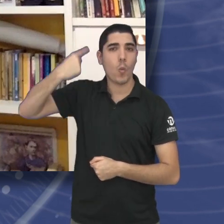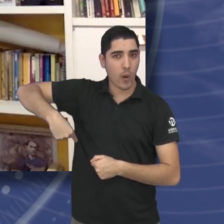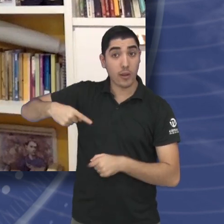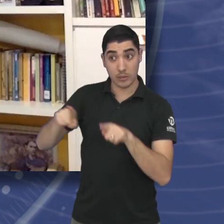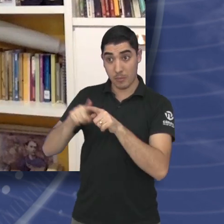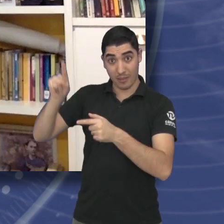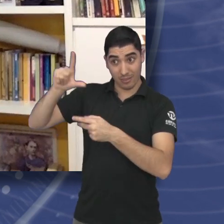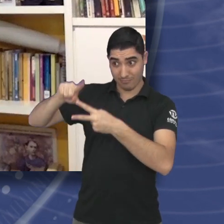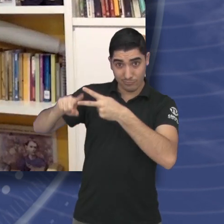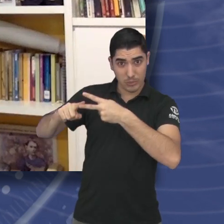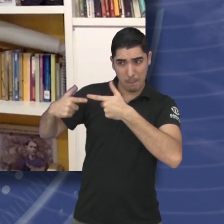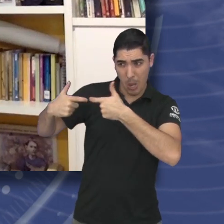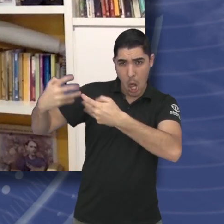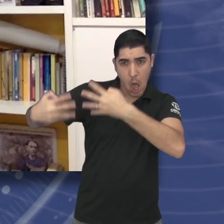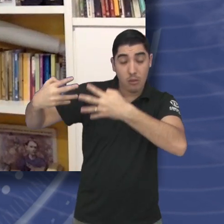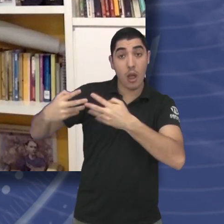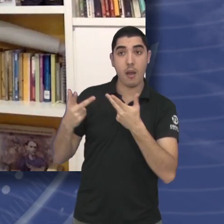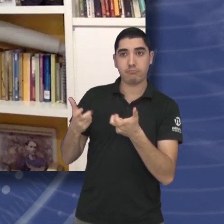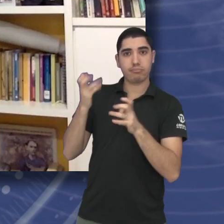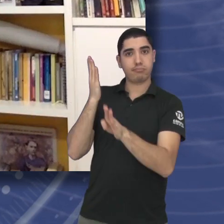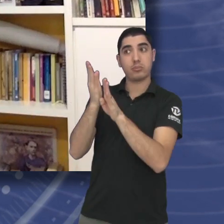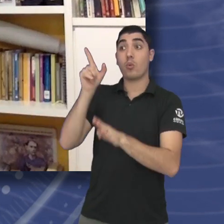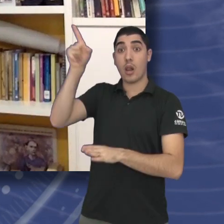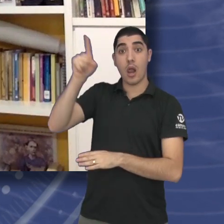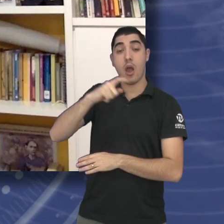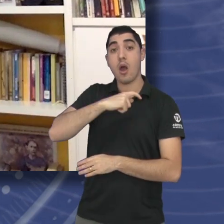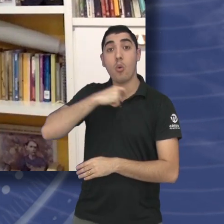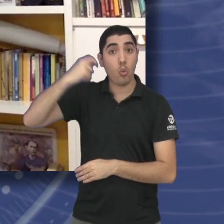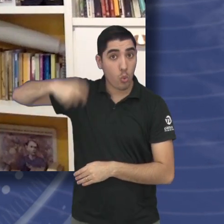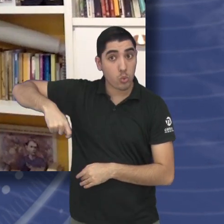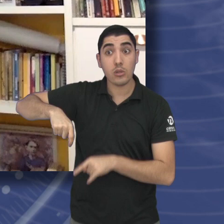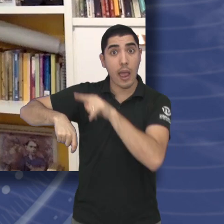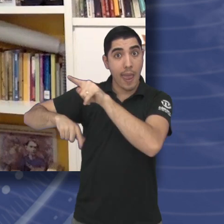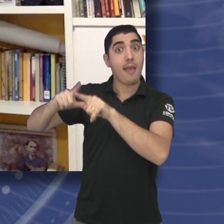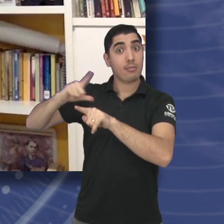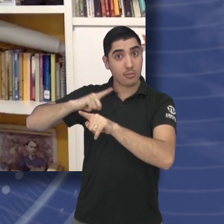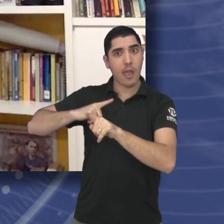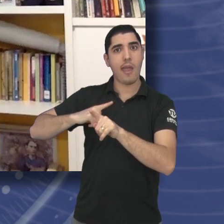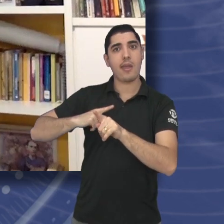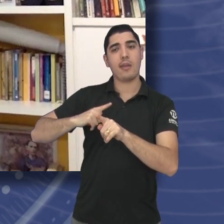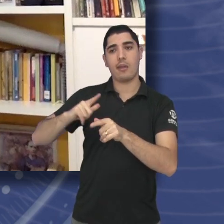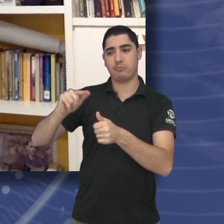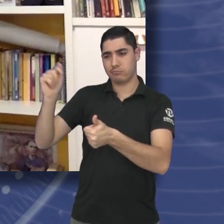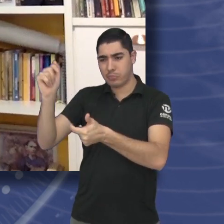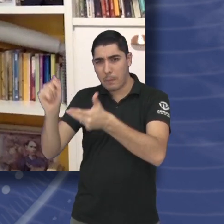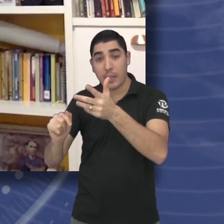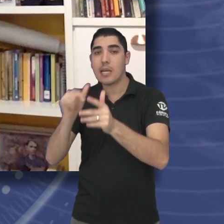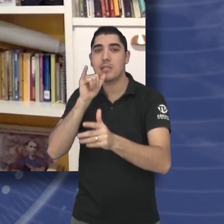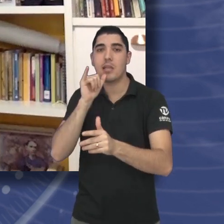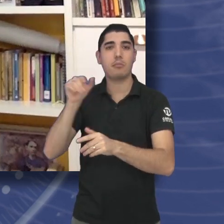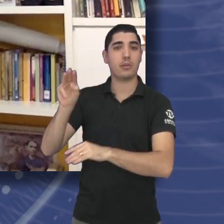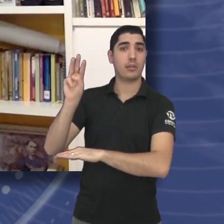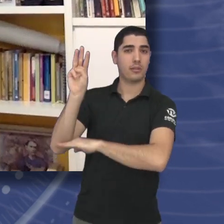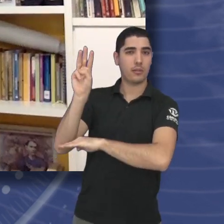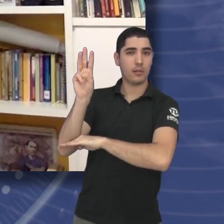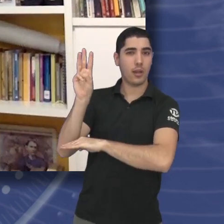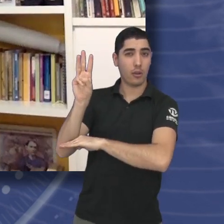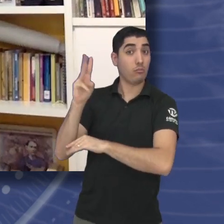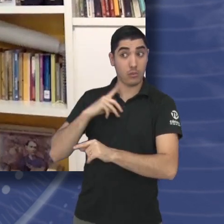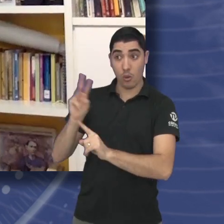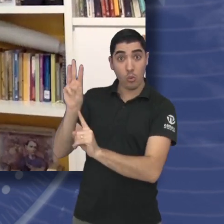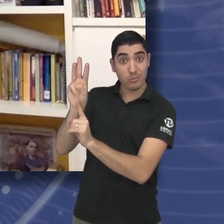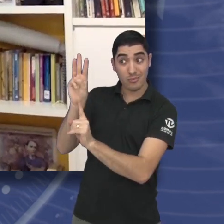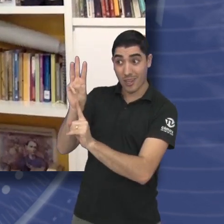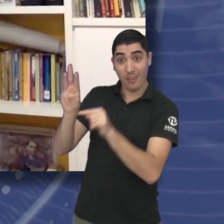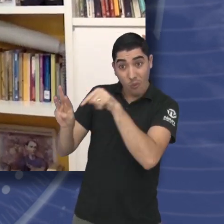o Brasil inteiro descobriu que a Rússia é uma grande produtora de cereais, né? Entre eles trigo, que é um item que o Brasil não tem